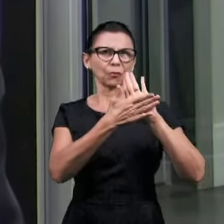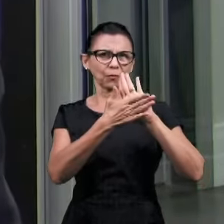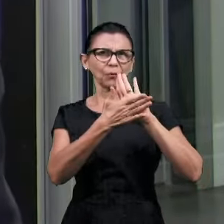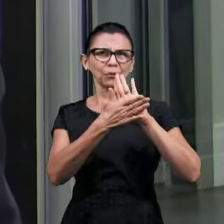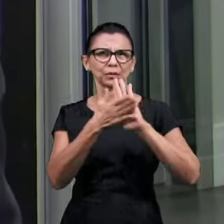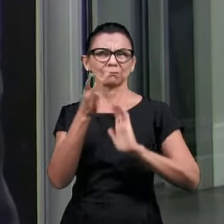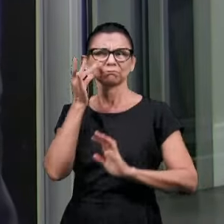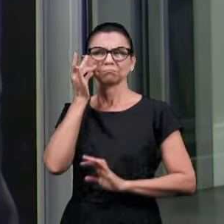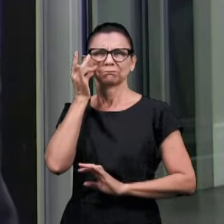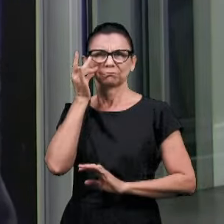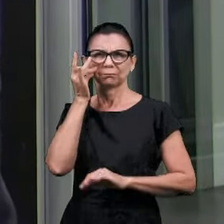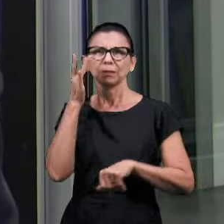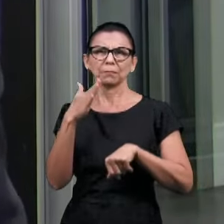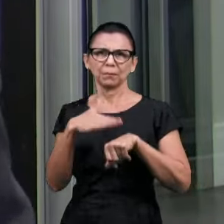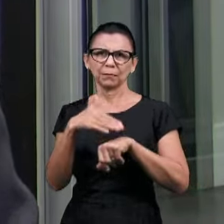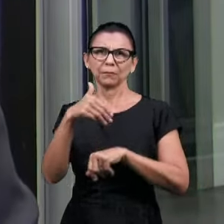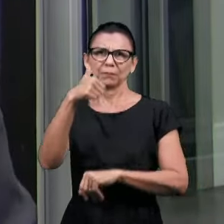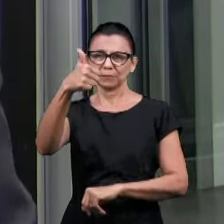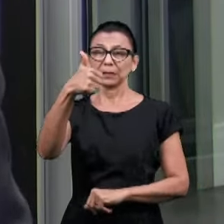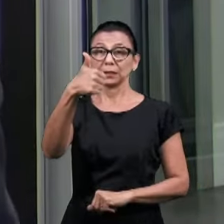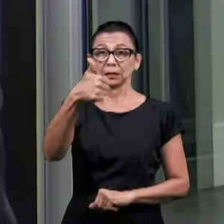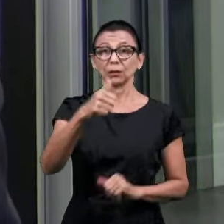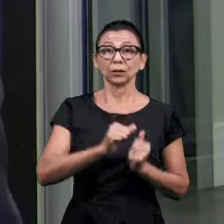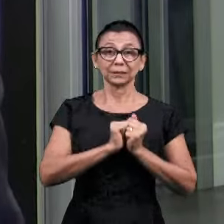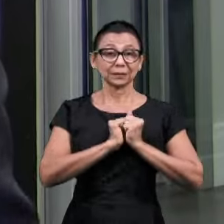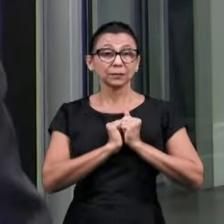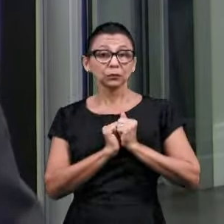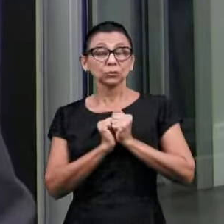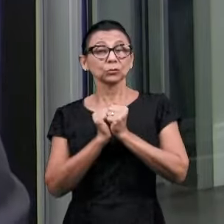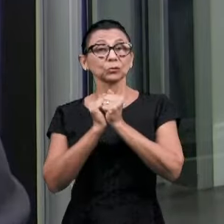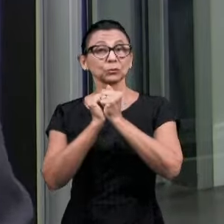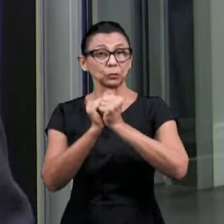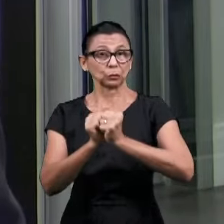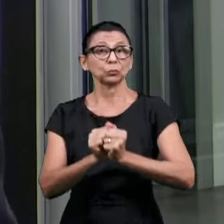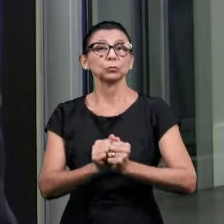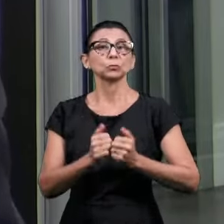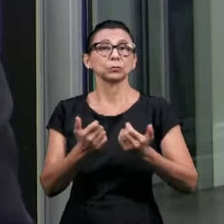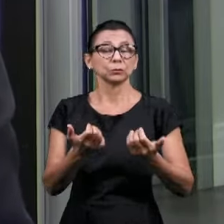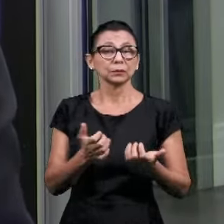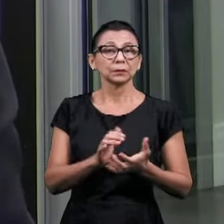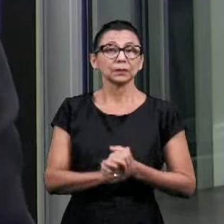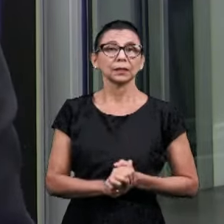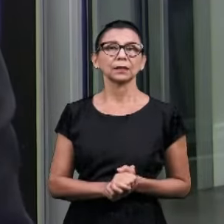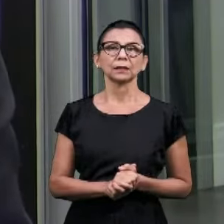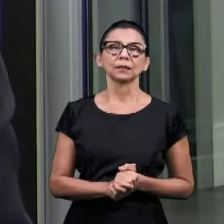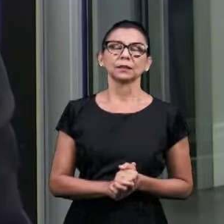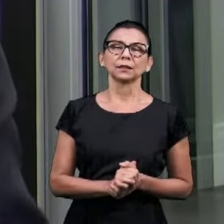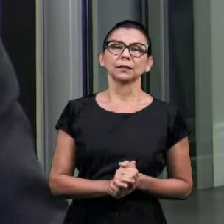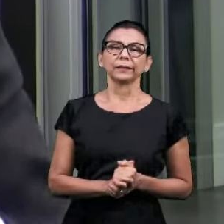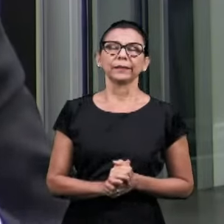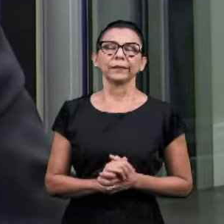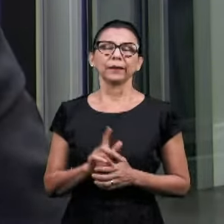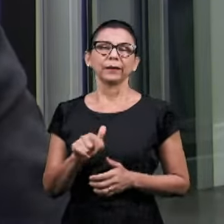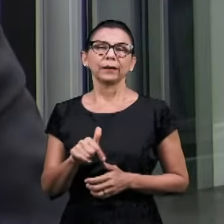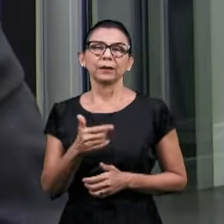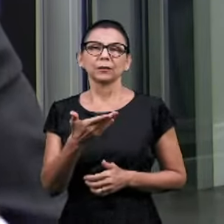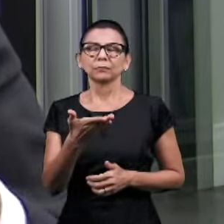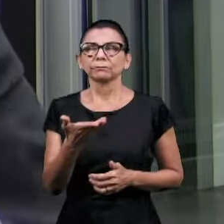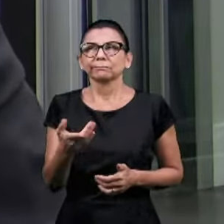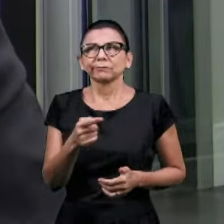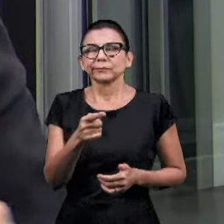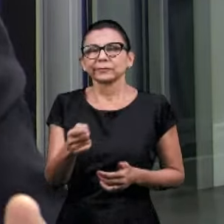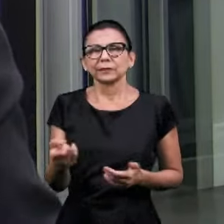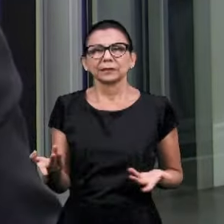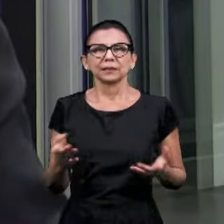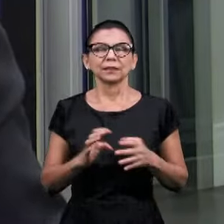Então é claro que estar junto ali numa mensagem, você fica mais